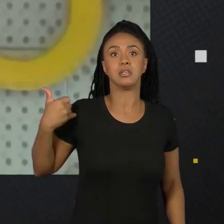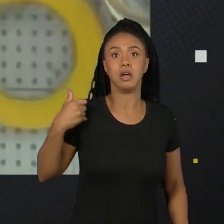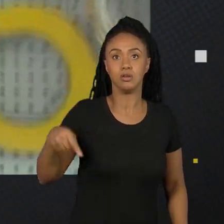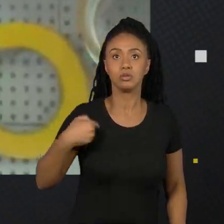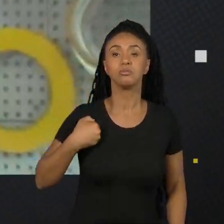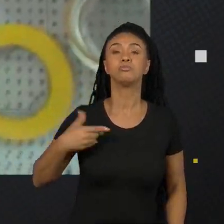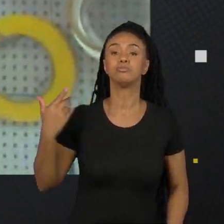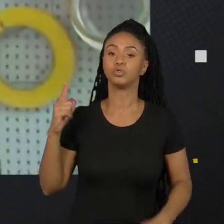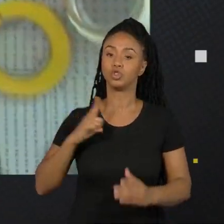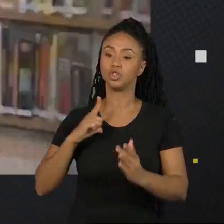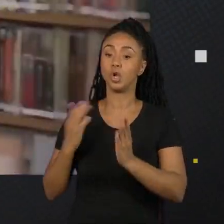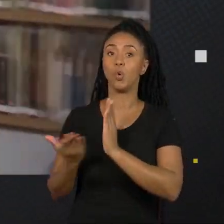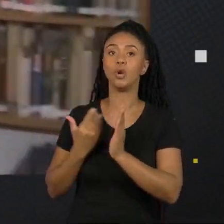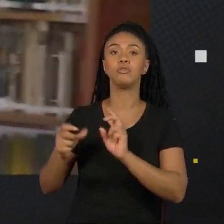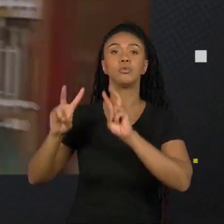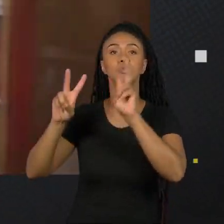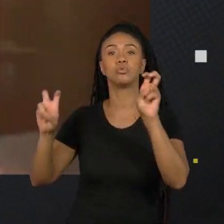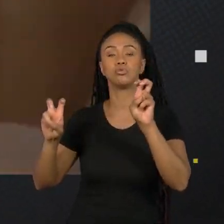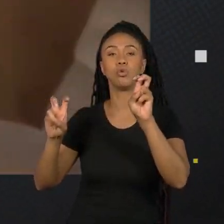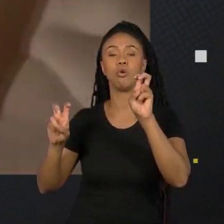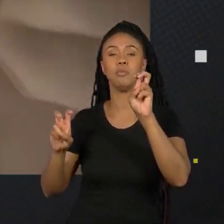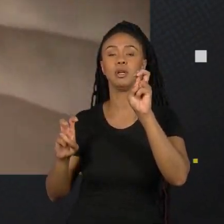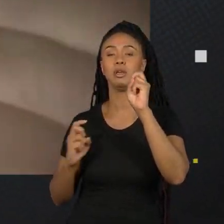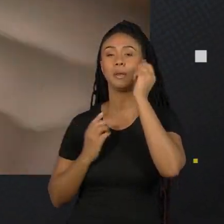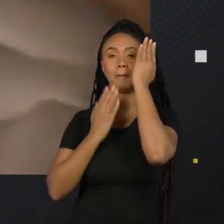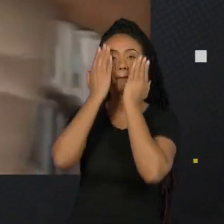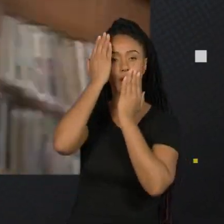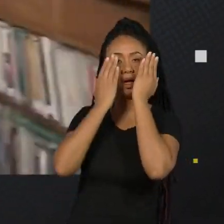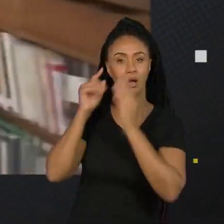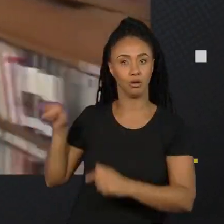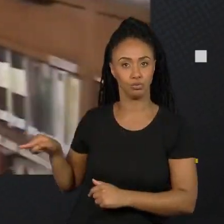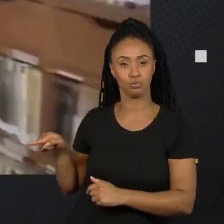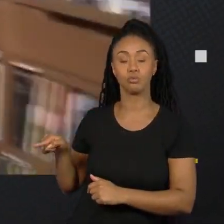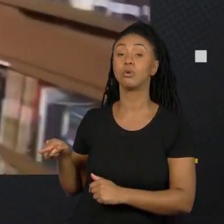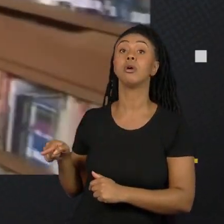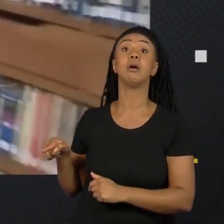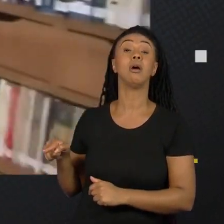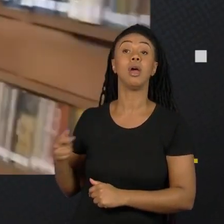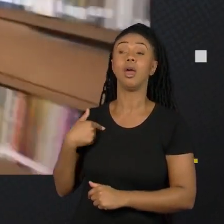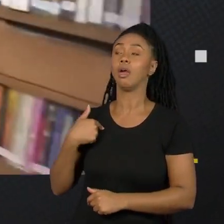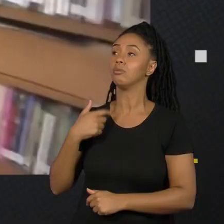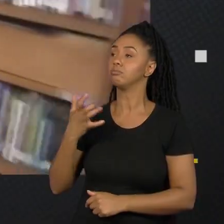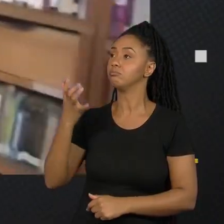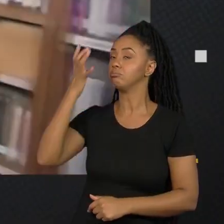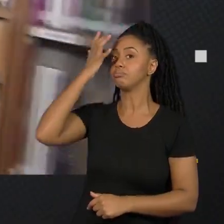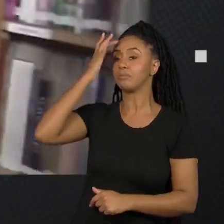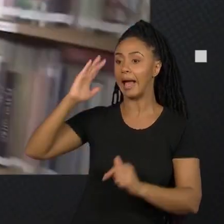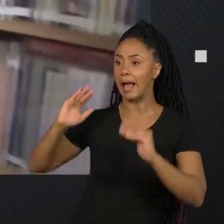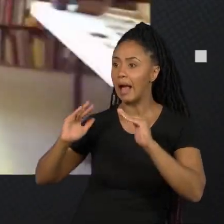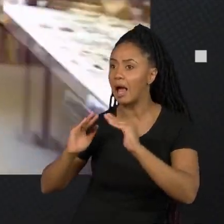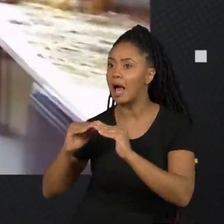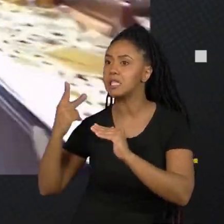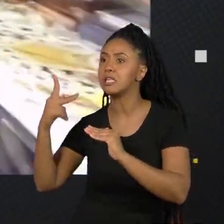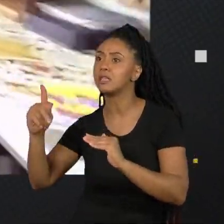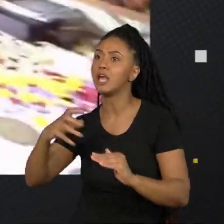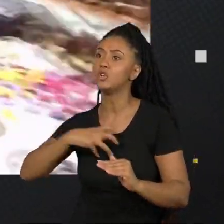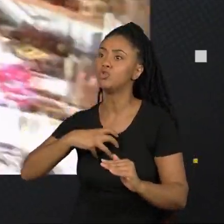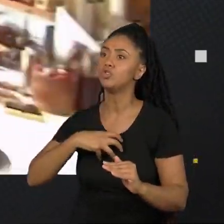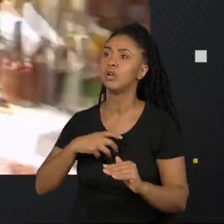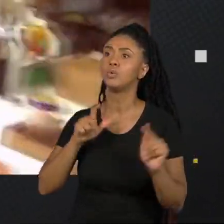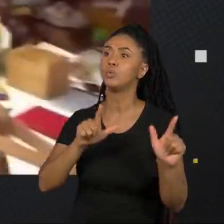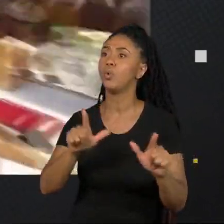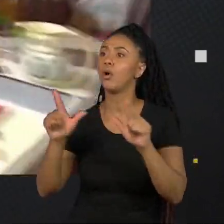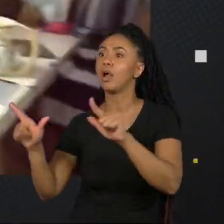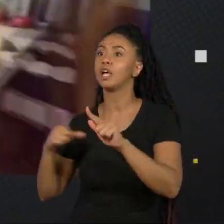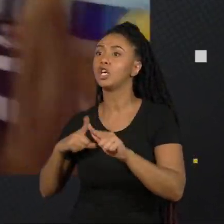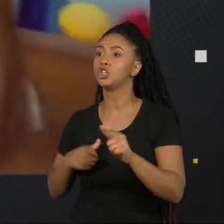sobre o Picasso, a casa dele no sul da França. E aquilo me deixou muito marcado. A casa do cara, onde ele ia, podia criar.